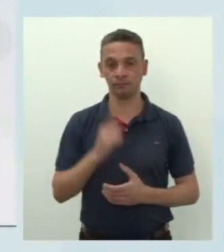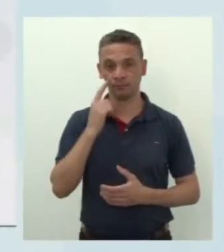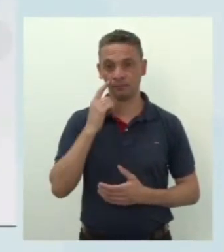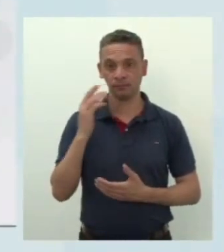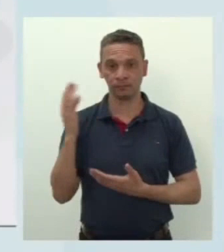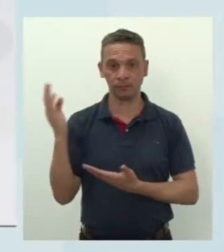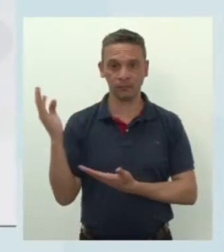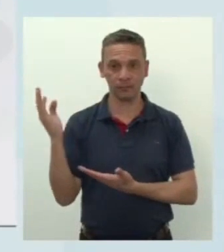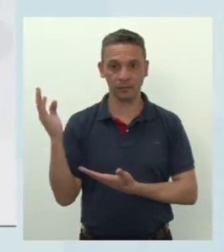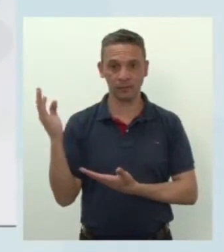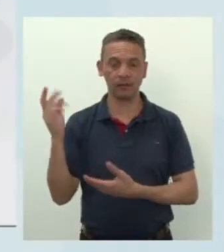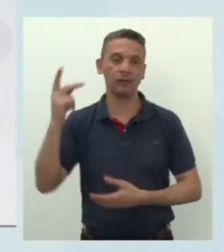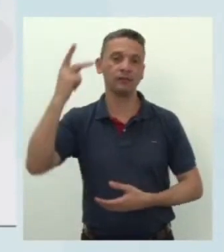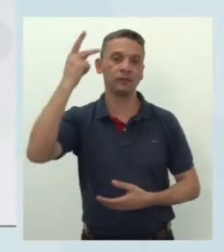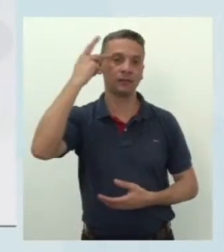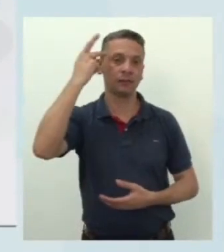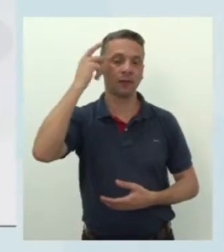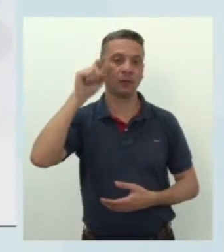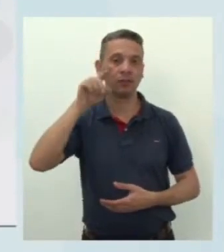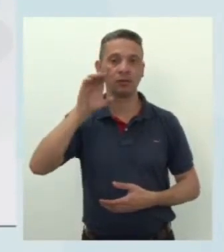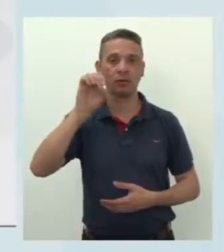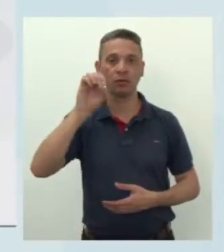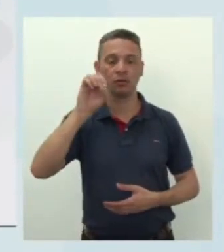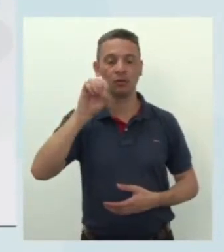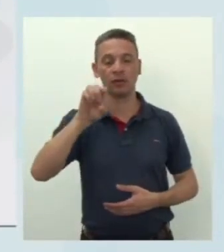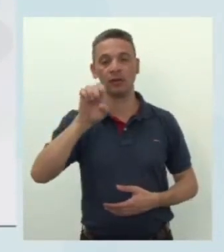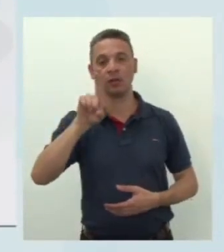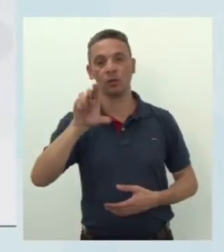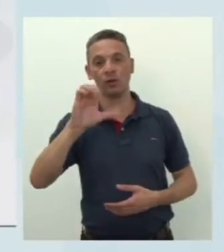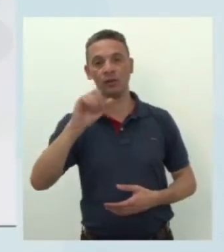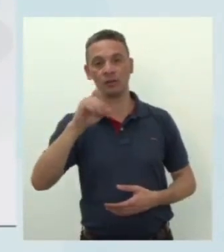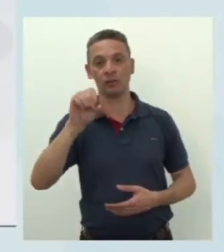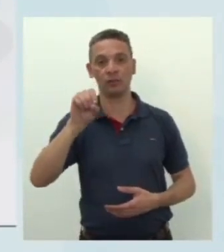Centro de Mídias sãopaulo.com,